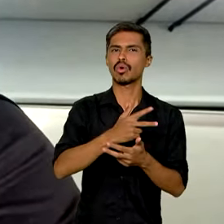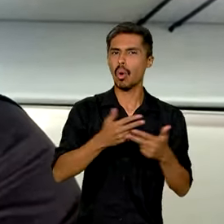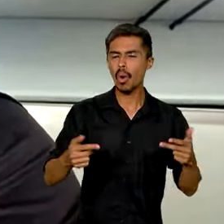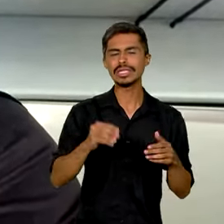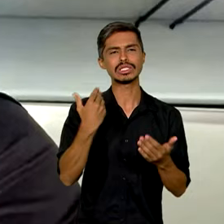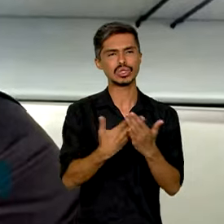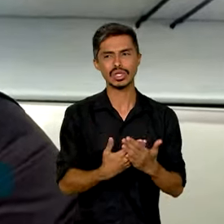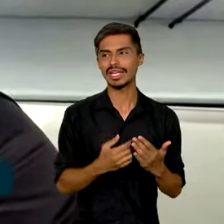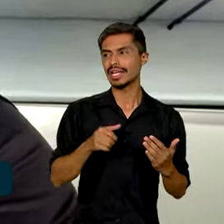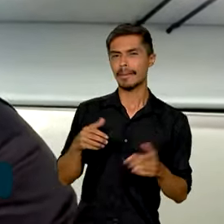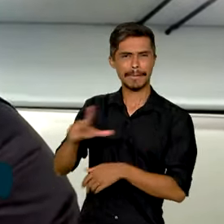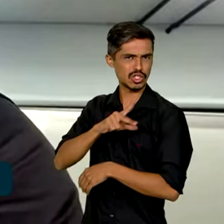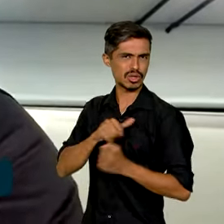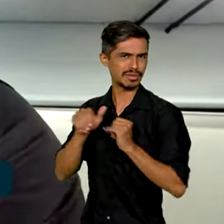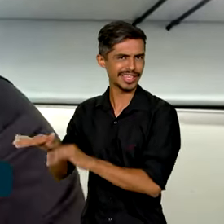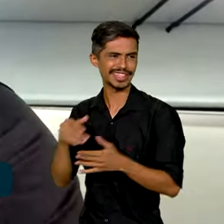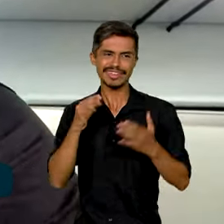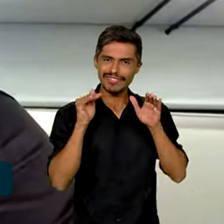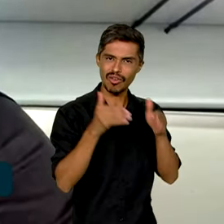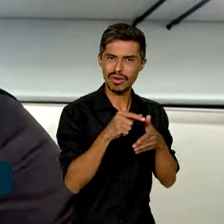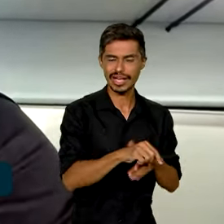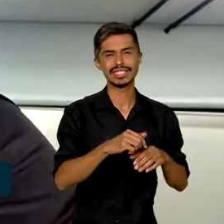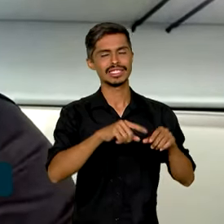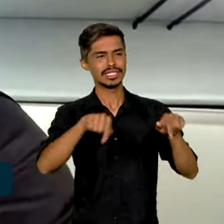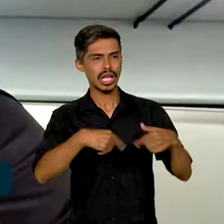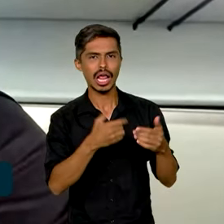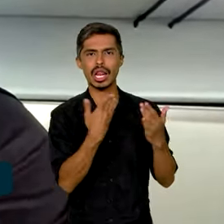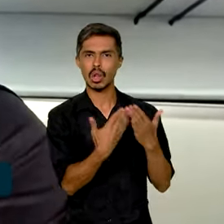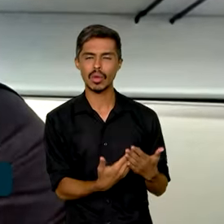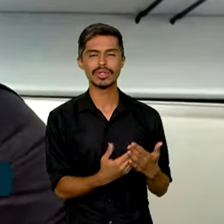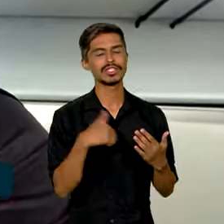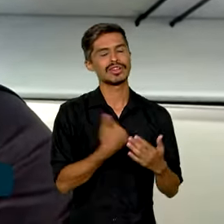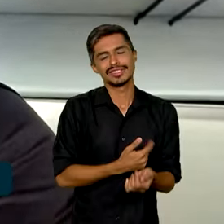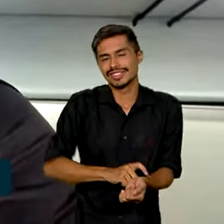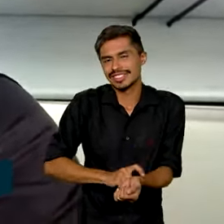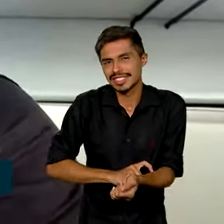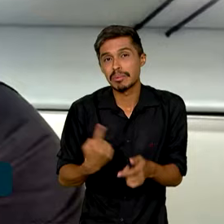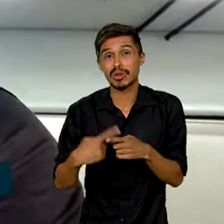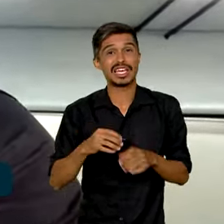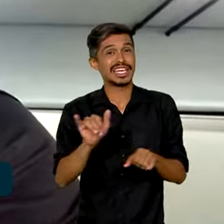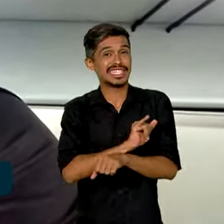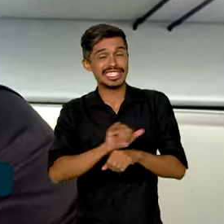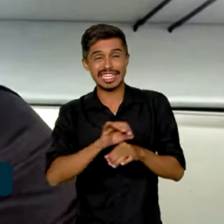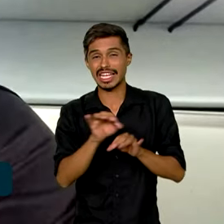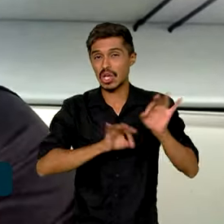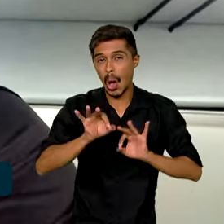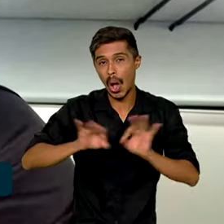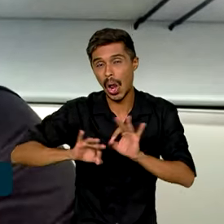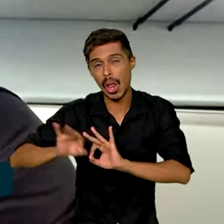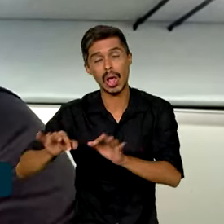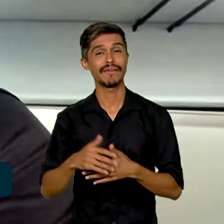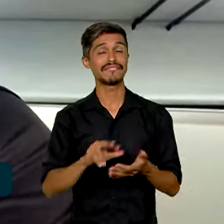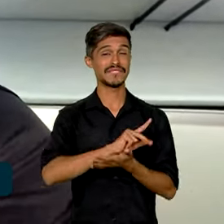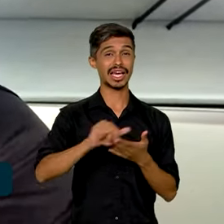para estar dentro da sala de aula. Então a gente sempre fica meio nervoso, mesmo estando há tanto tempo. Eu estou preocupado porque